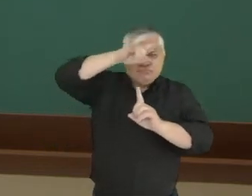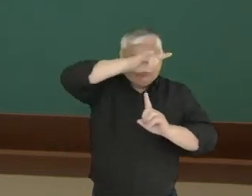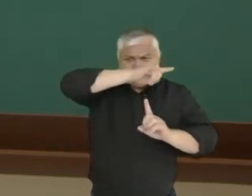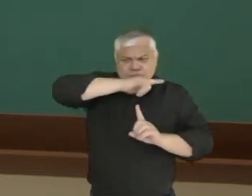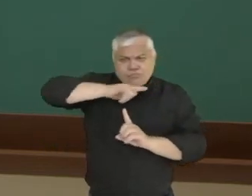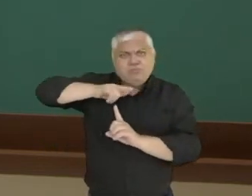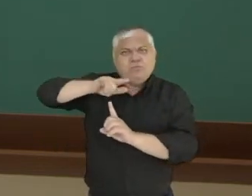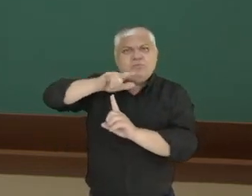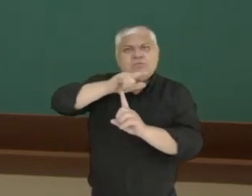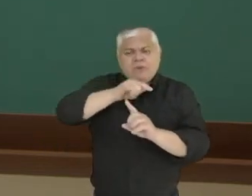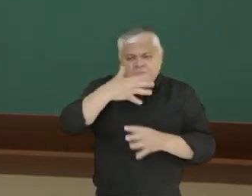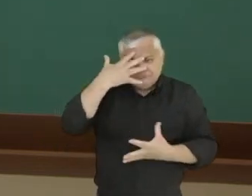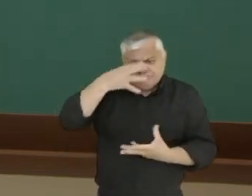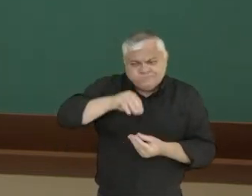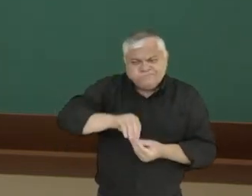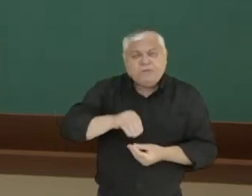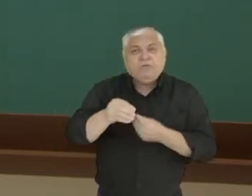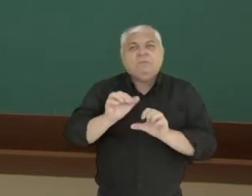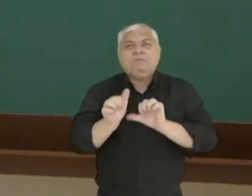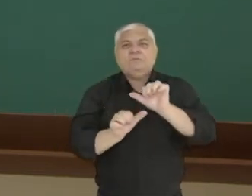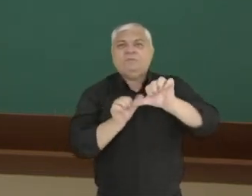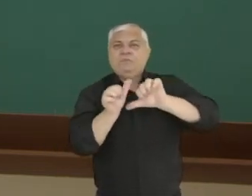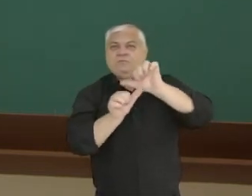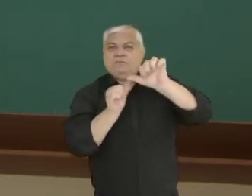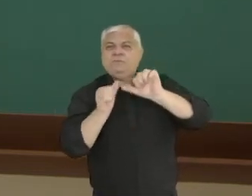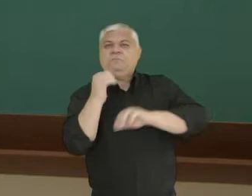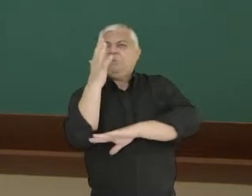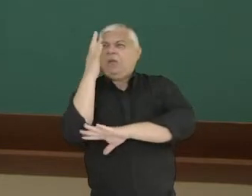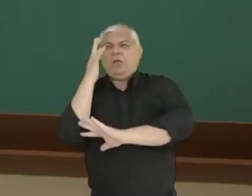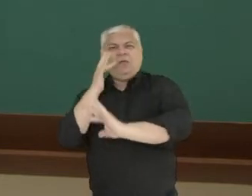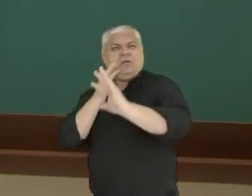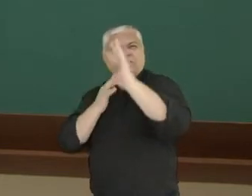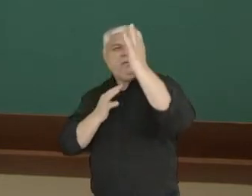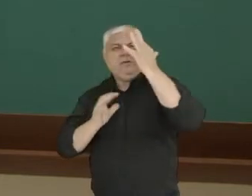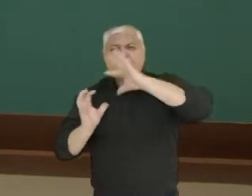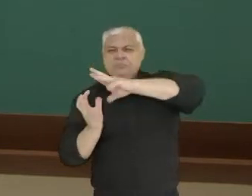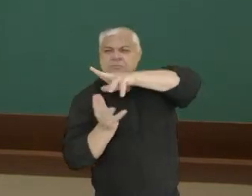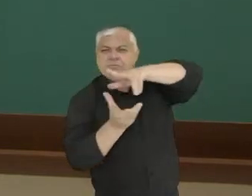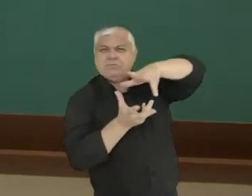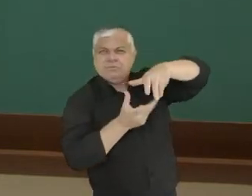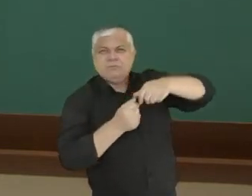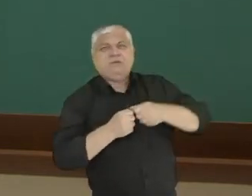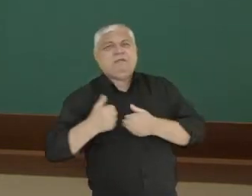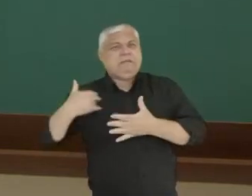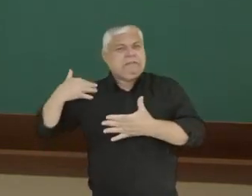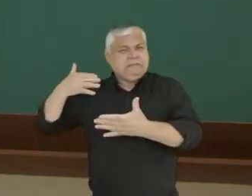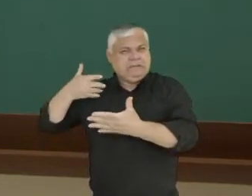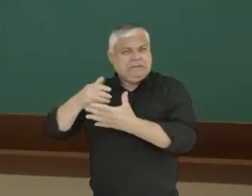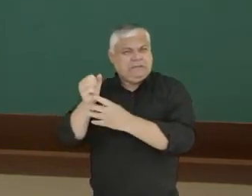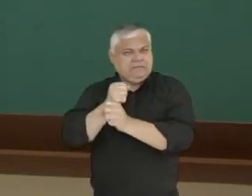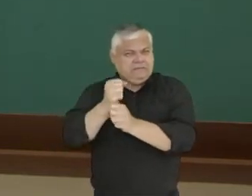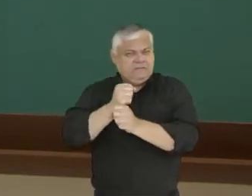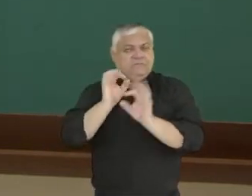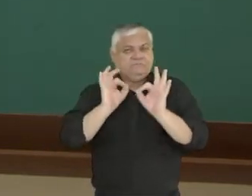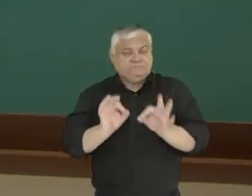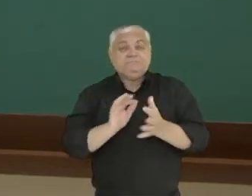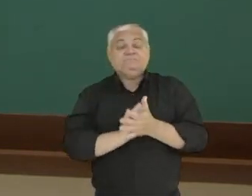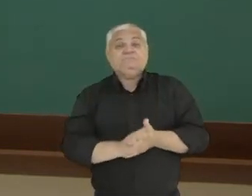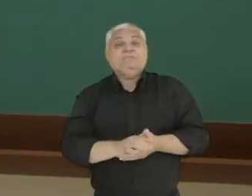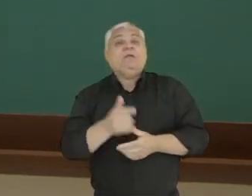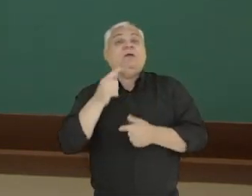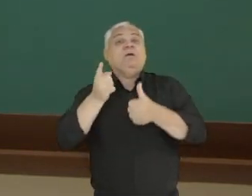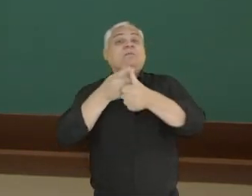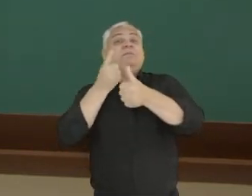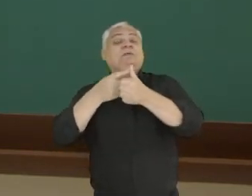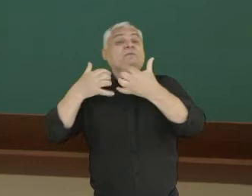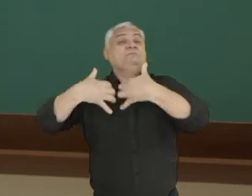realizar a compreensão e a transformação das paisagens ao longo do tempo. E olha a nossa reflexão aqui para a gente já ir entrando no clima da